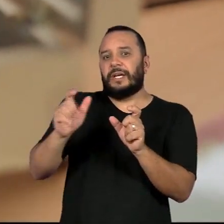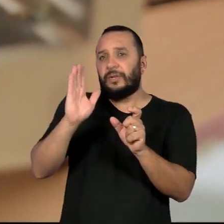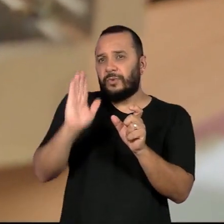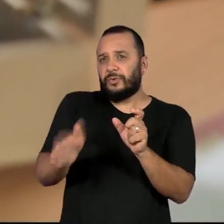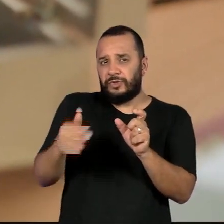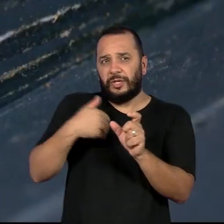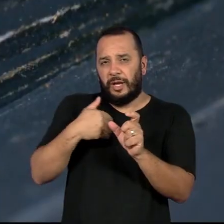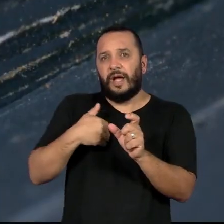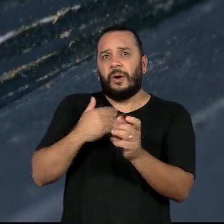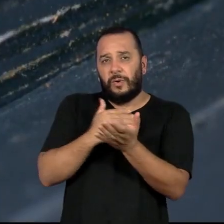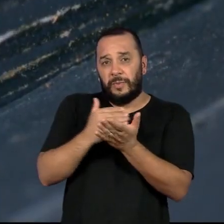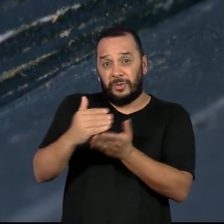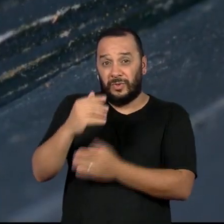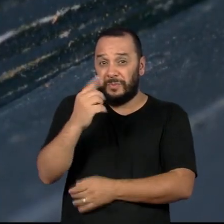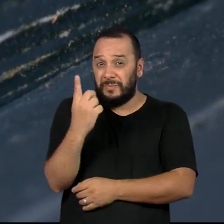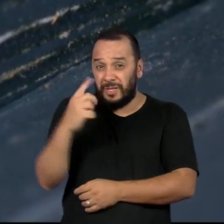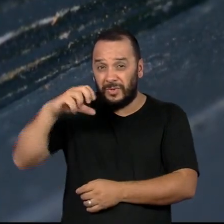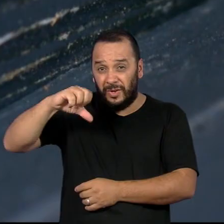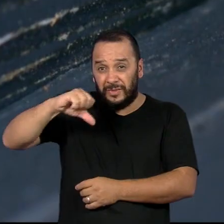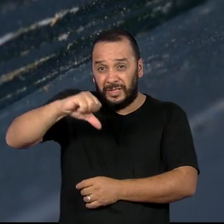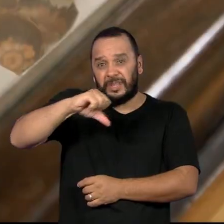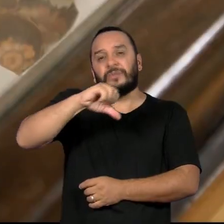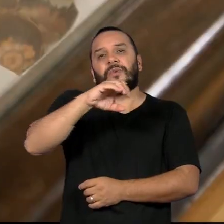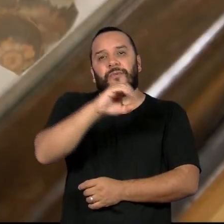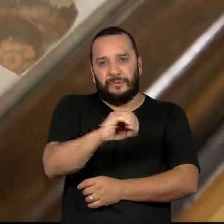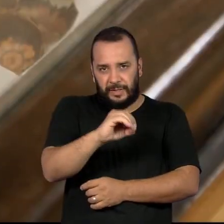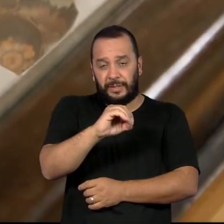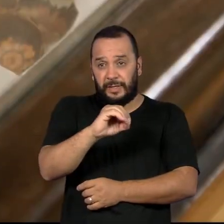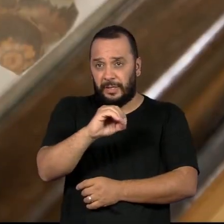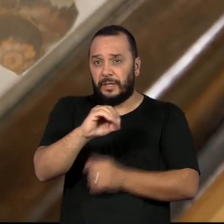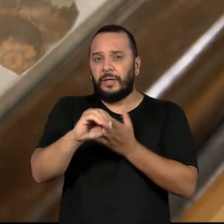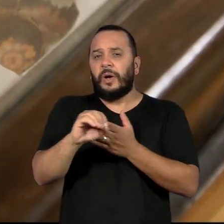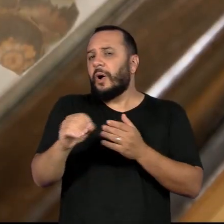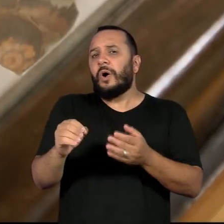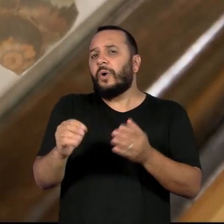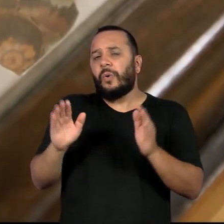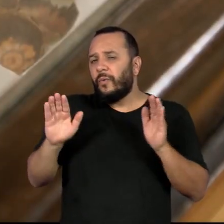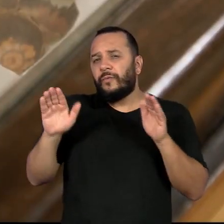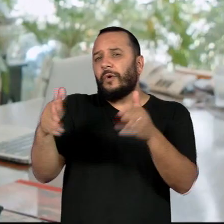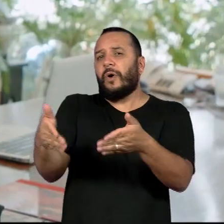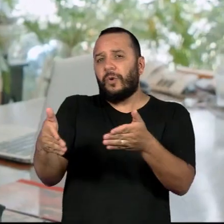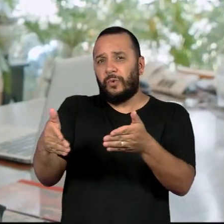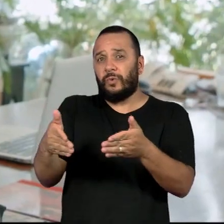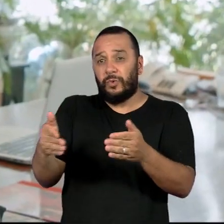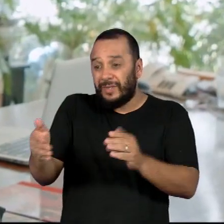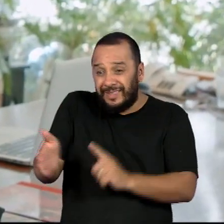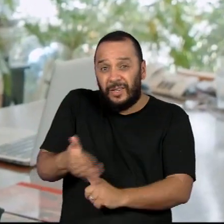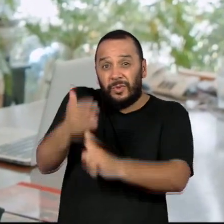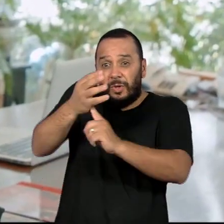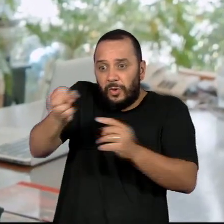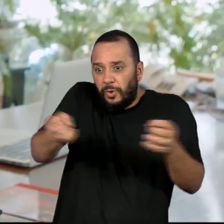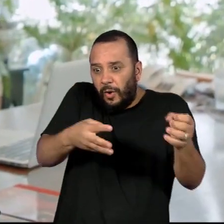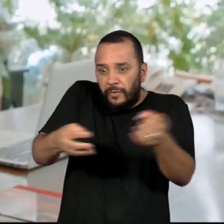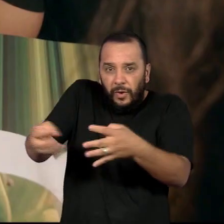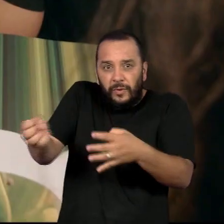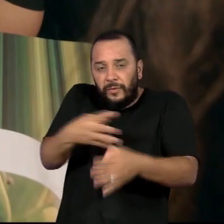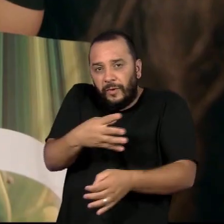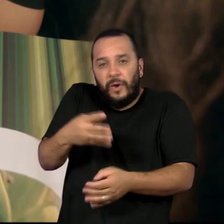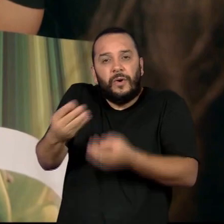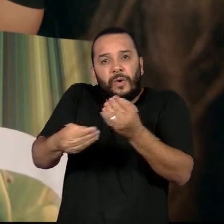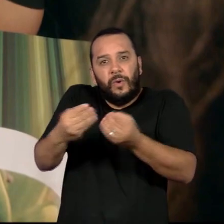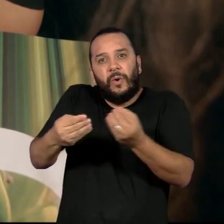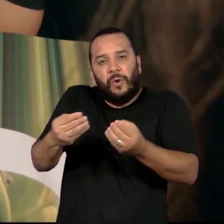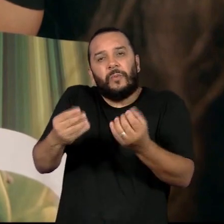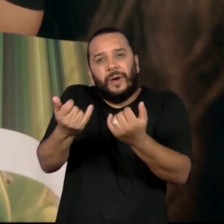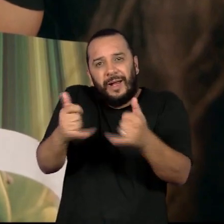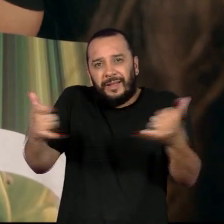a partir dos anos 90. Era inicialmente focado em inovações tecnológicas voltadas para a eficiência